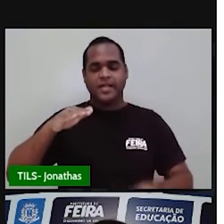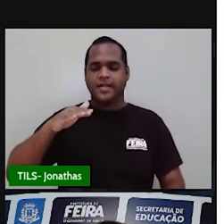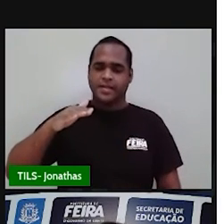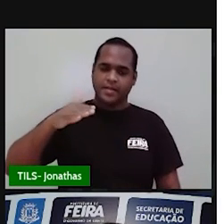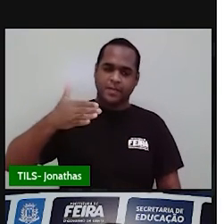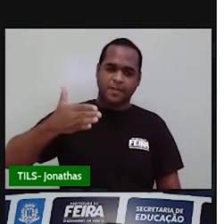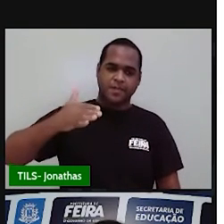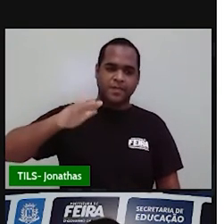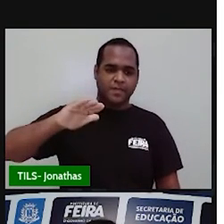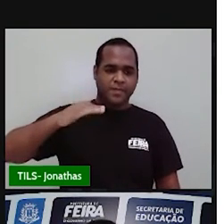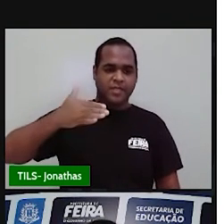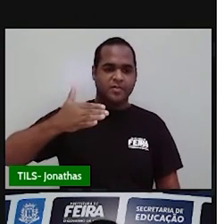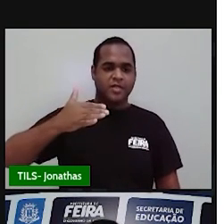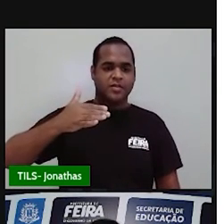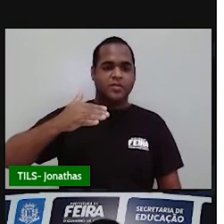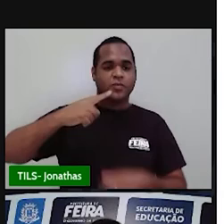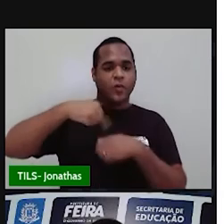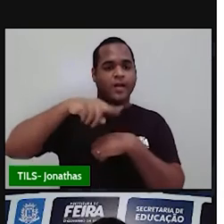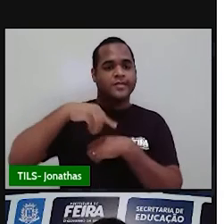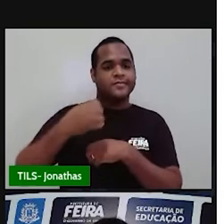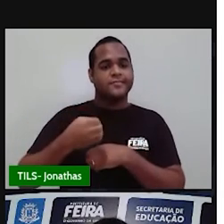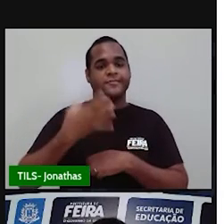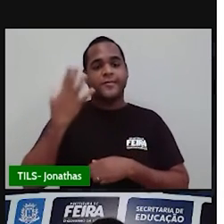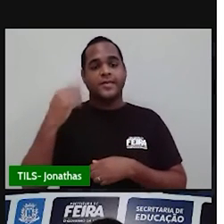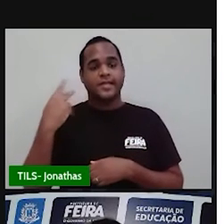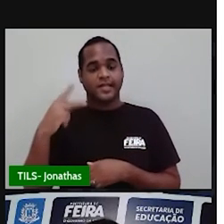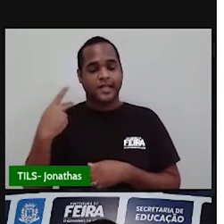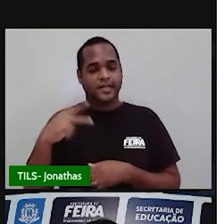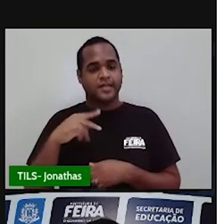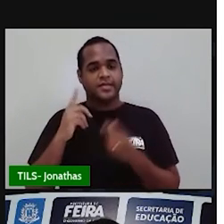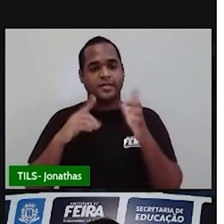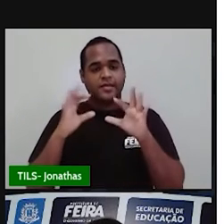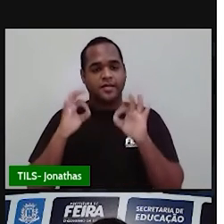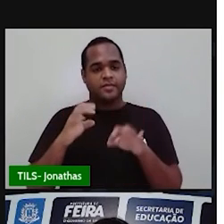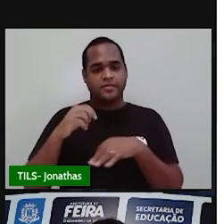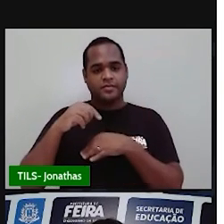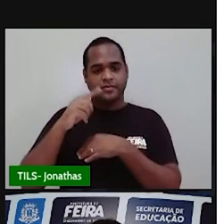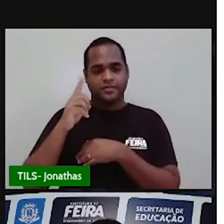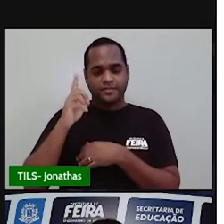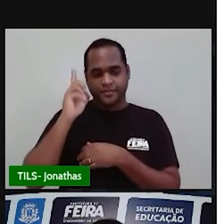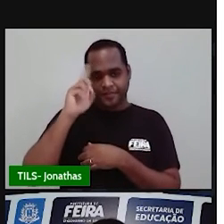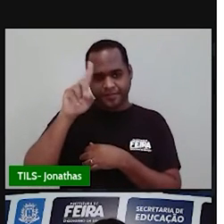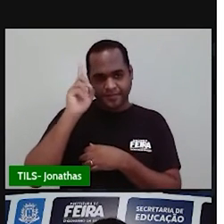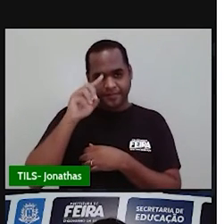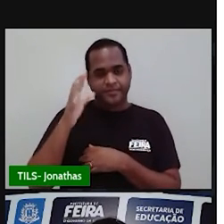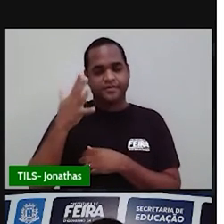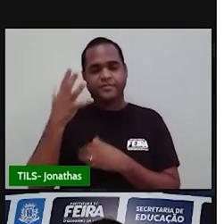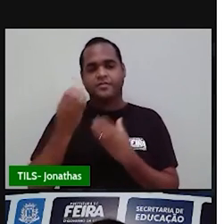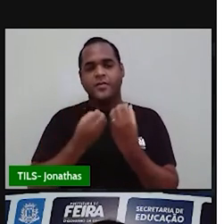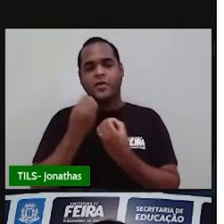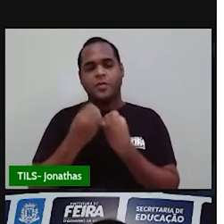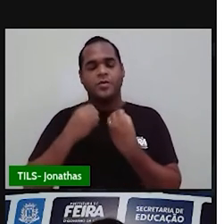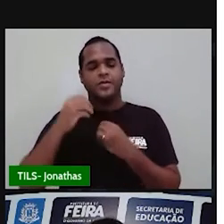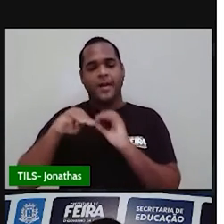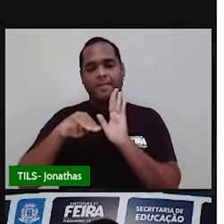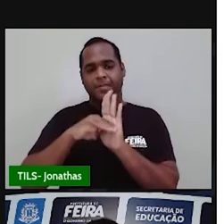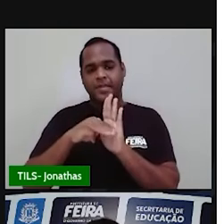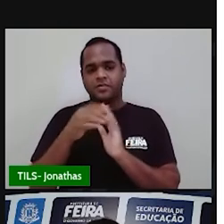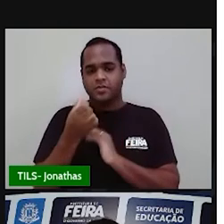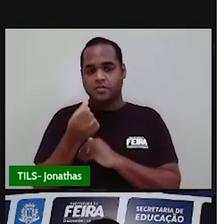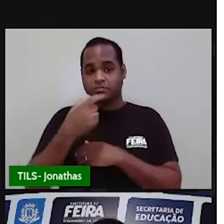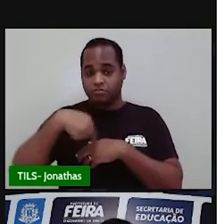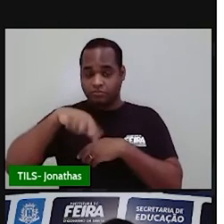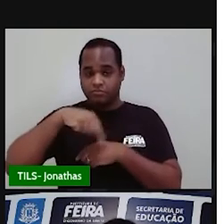menos quantas horas essa lâmpada fica ligada por dia. Eu coloquei ali mais ou menos uma média de 6